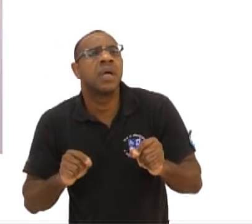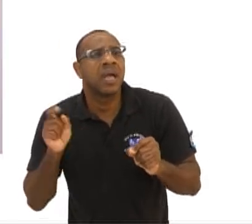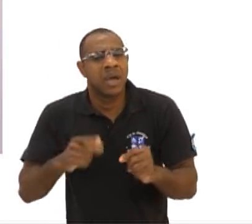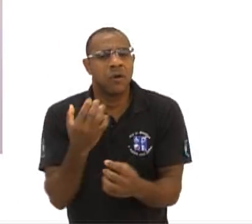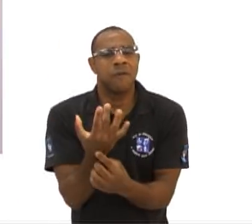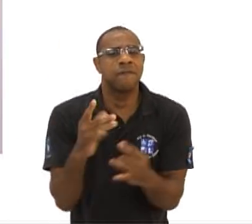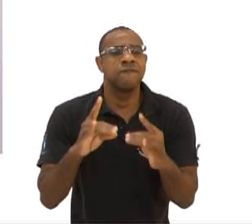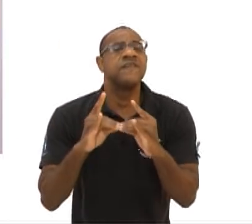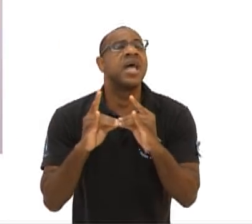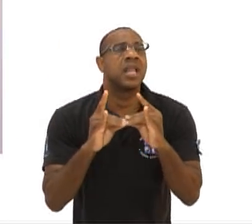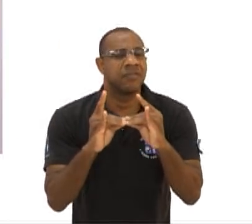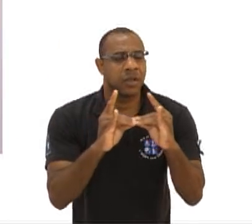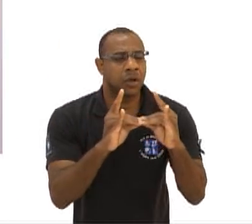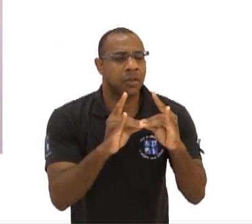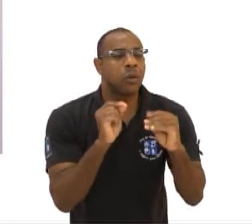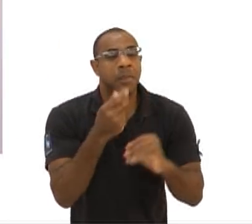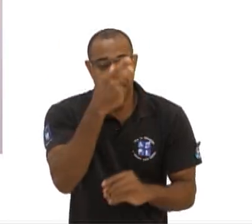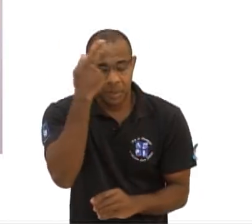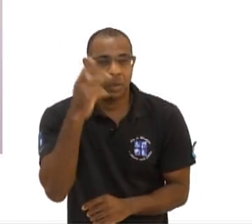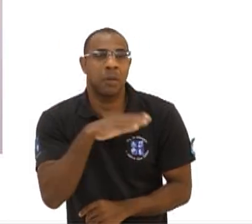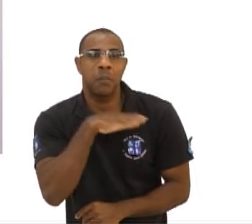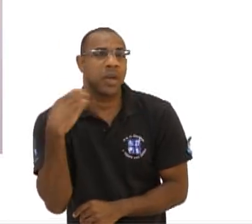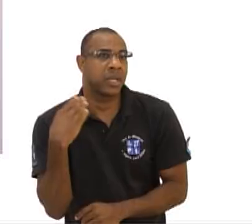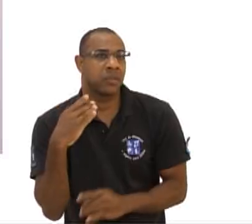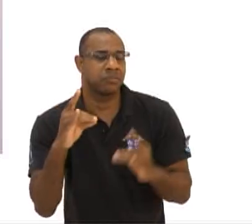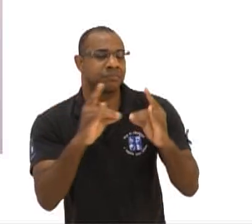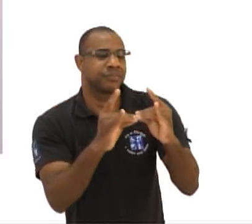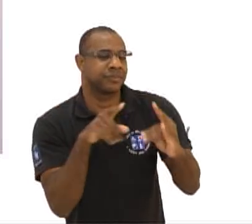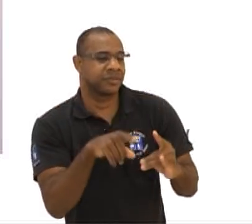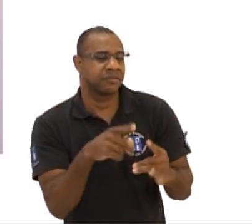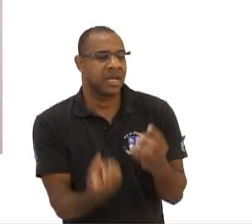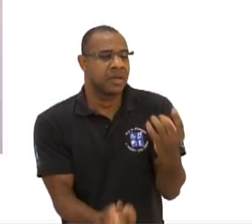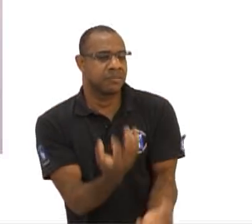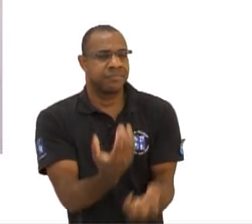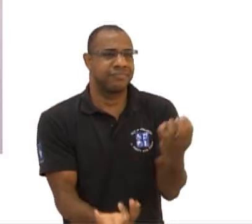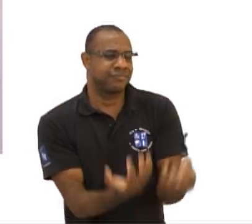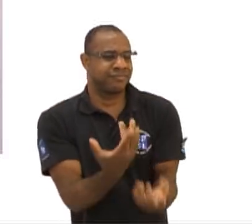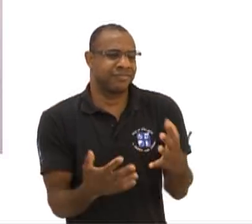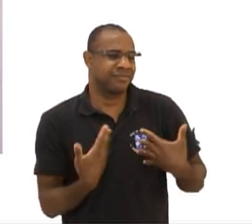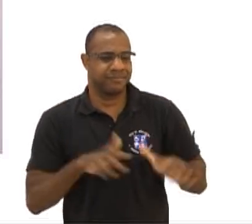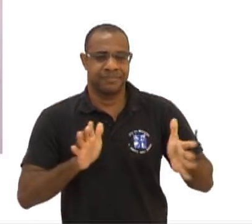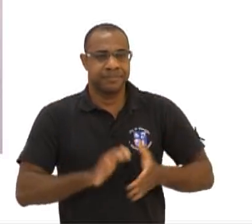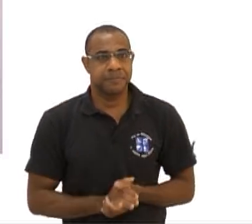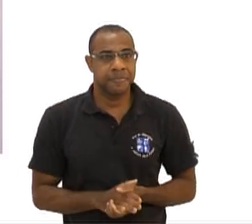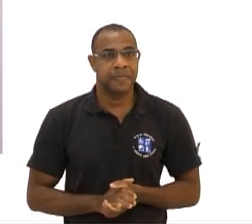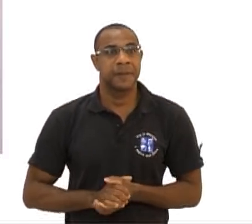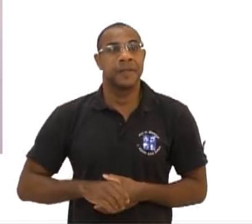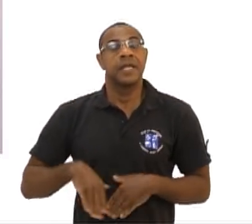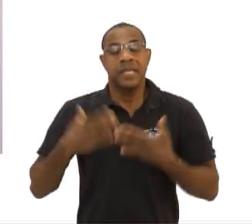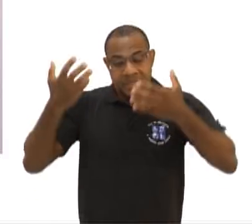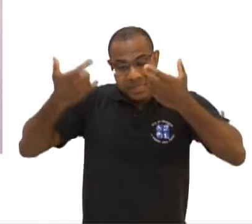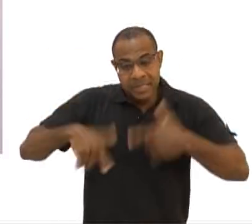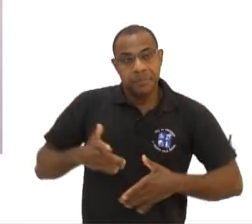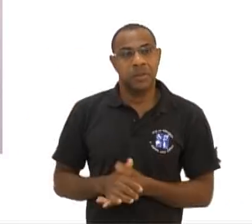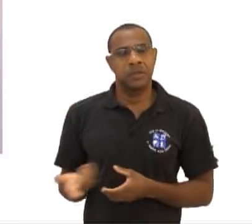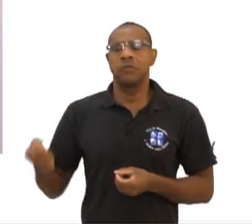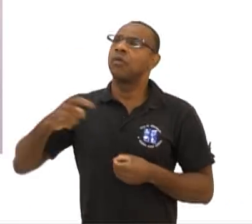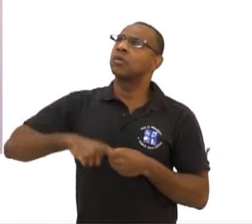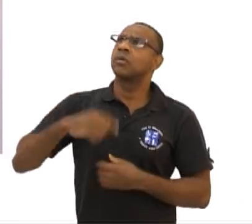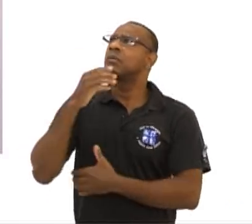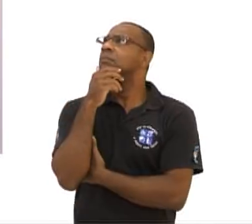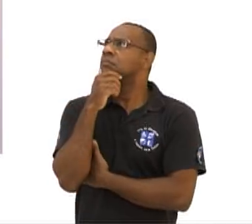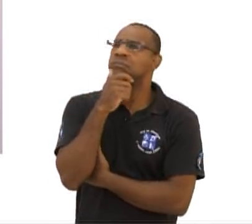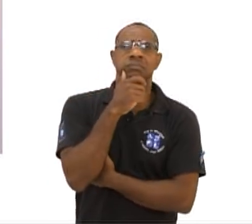Por quê? Porque alguém morreu, estava enrolado em linho, seria cremado e jogado no Ganges. Depois das explicações, ele voltou para o